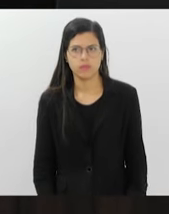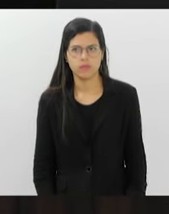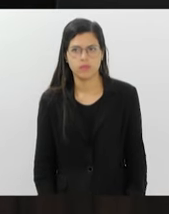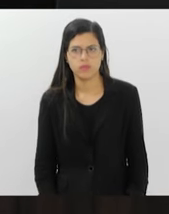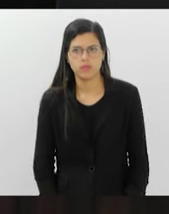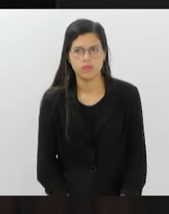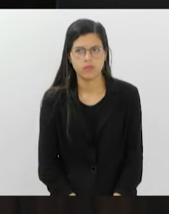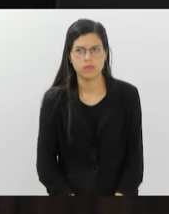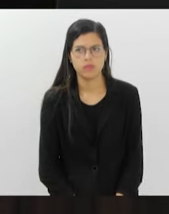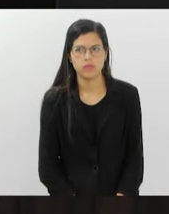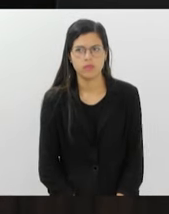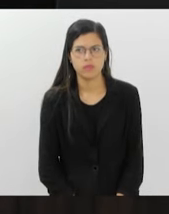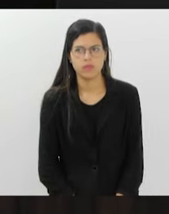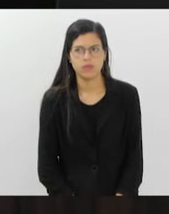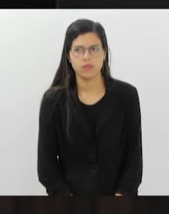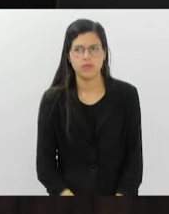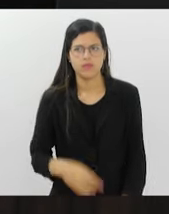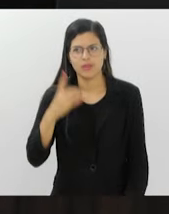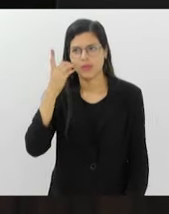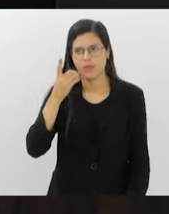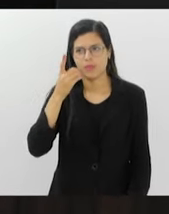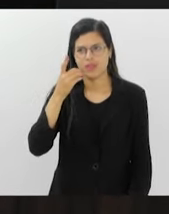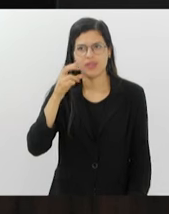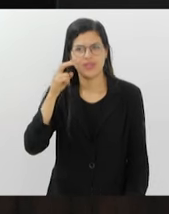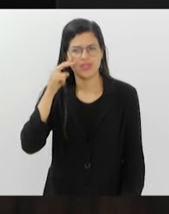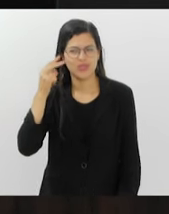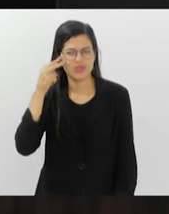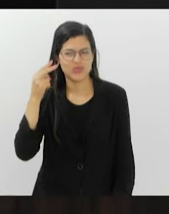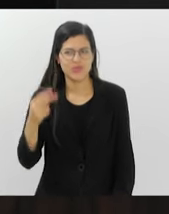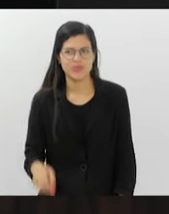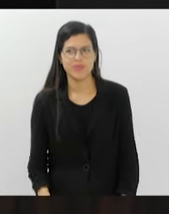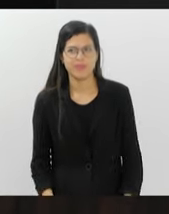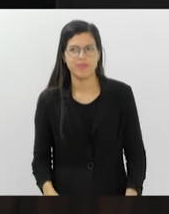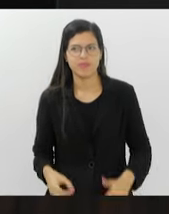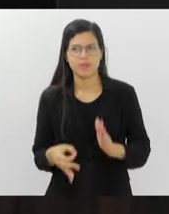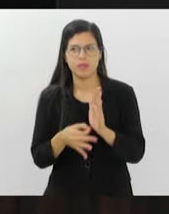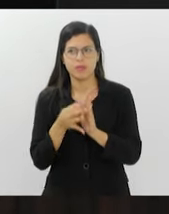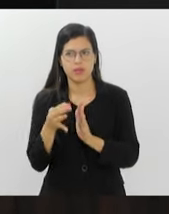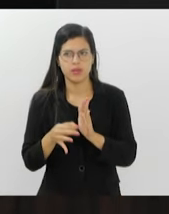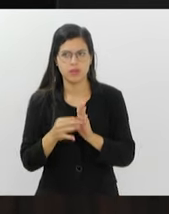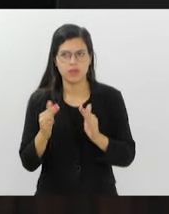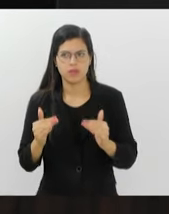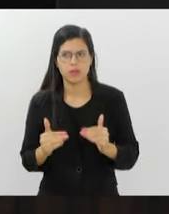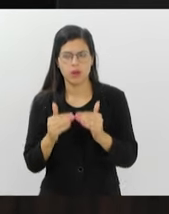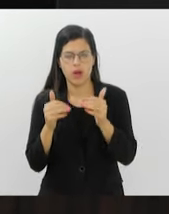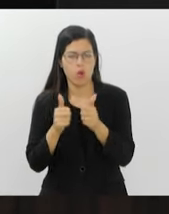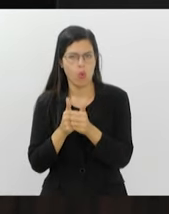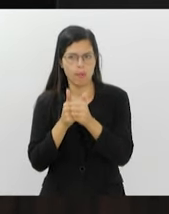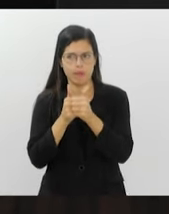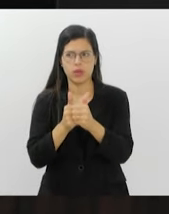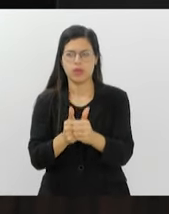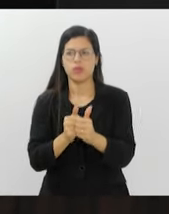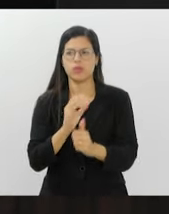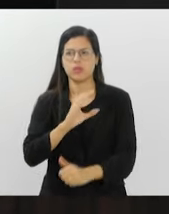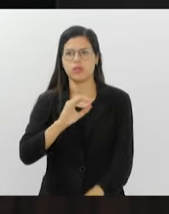Deputado eu deputada tiju p faor acompanhando